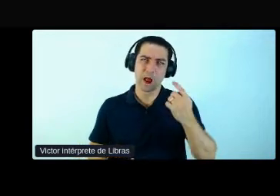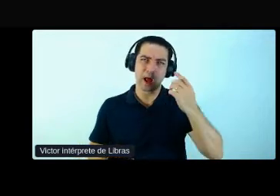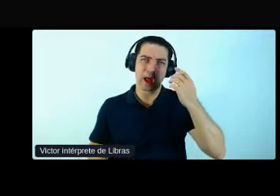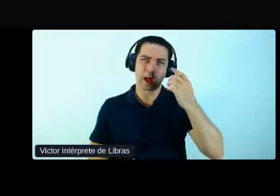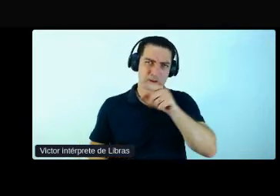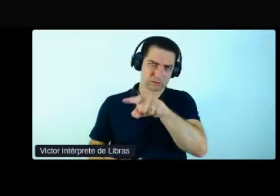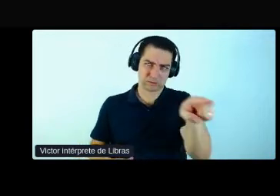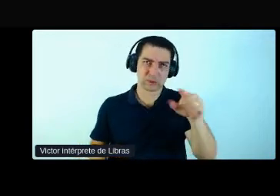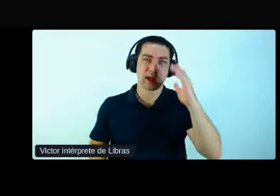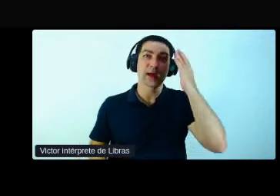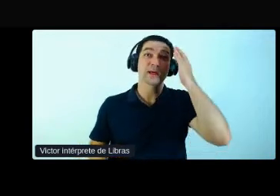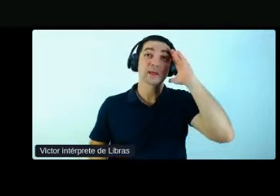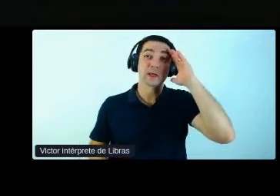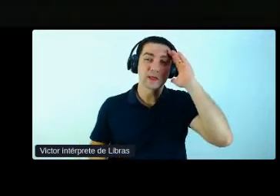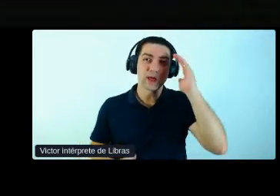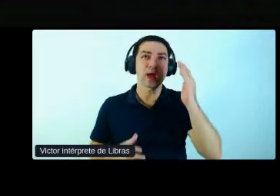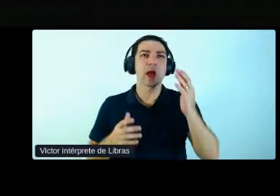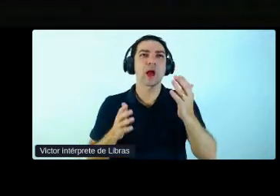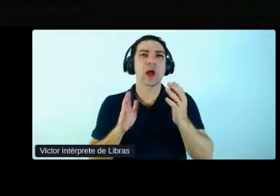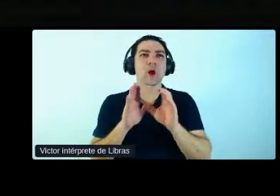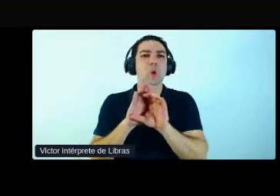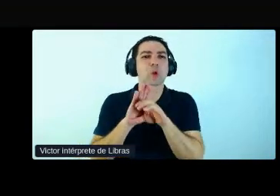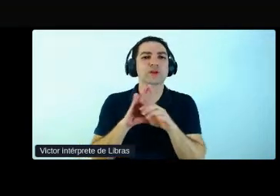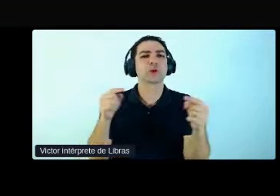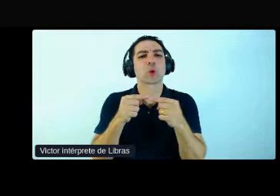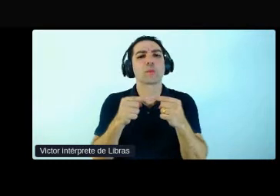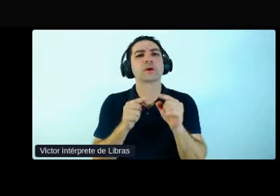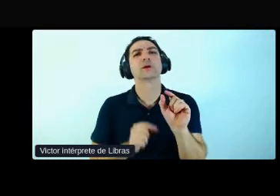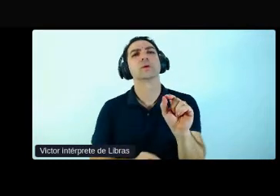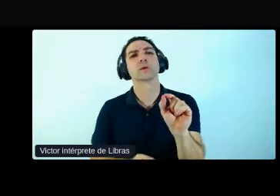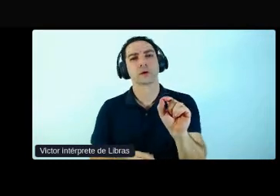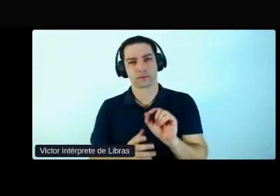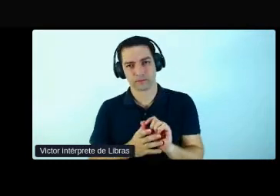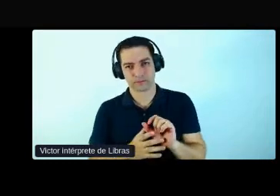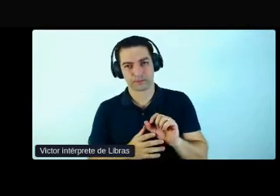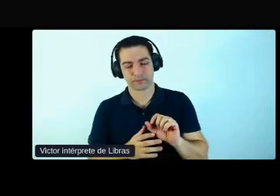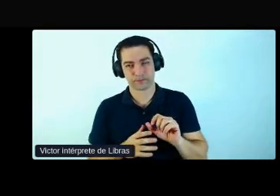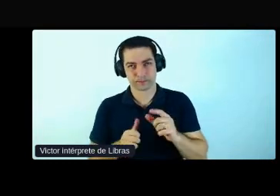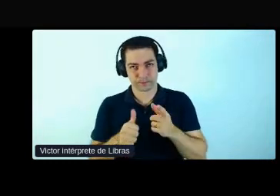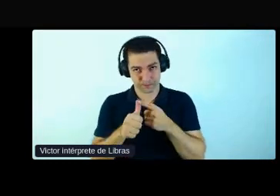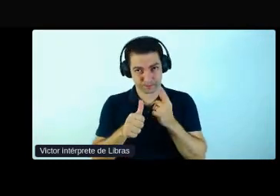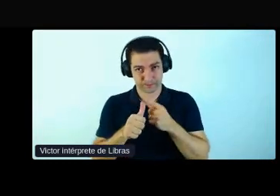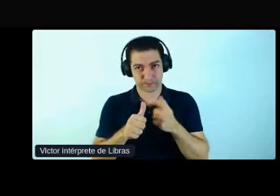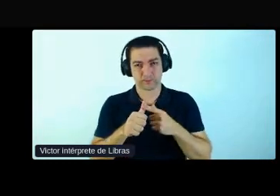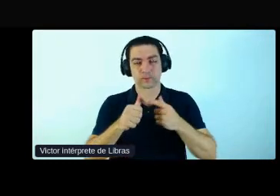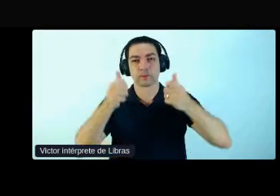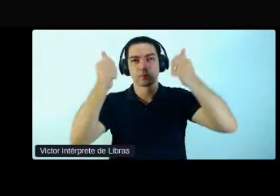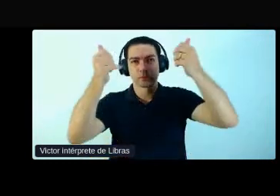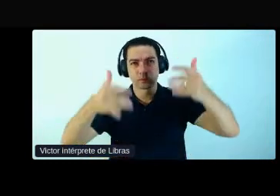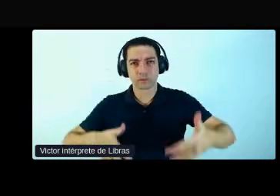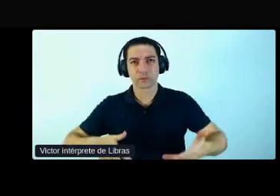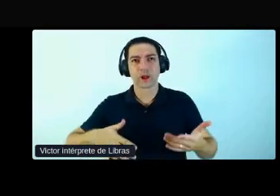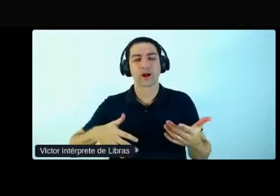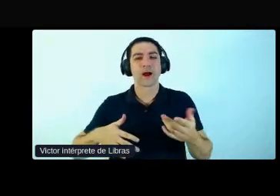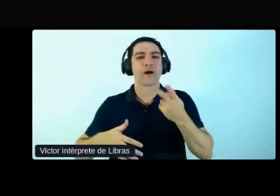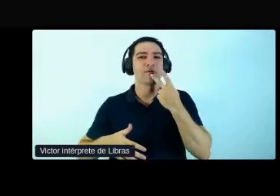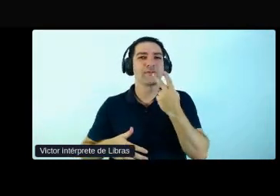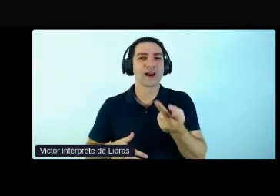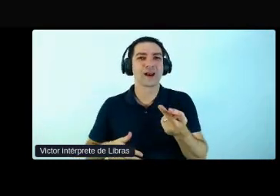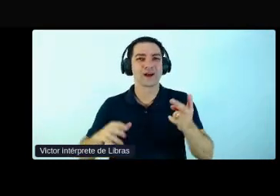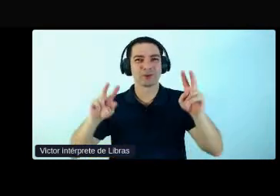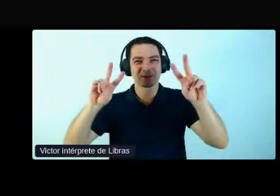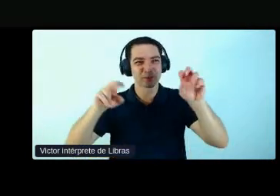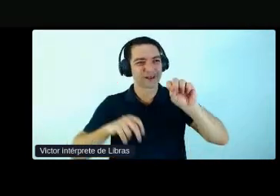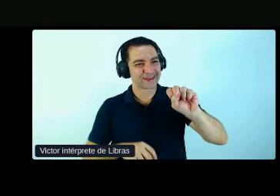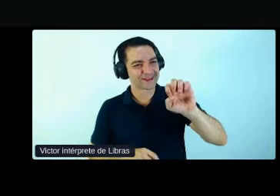a gente pode, primeiramente, entender que sexo, a gente está falando puramente da parte biológica, da parte do